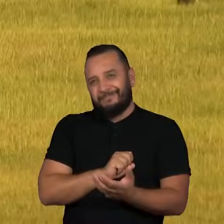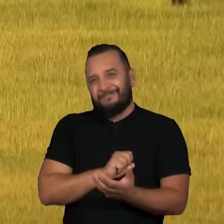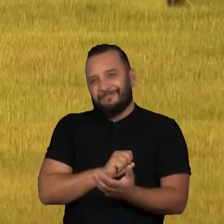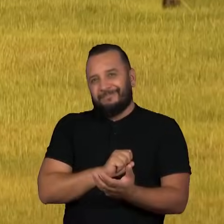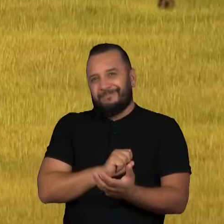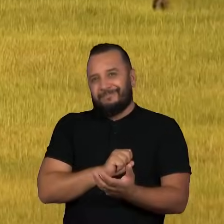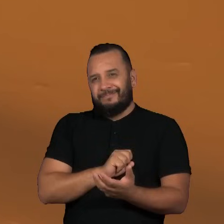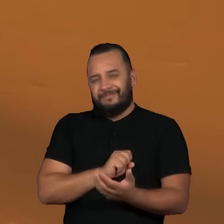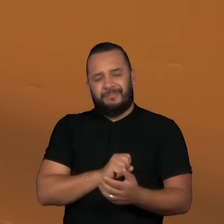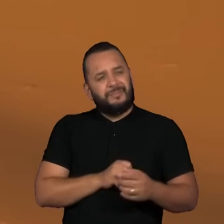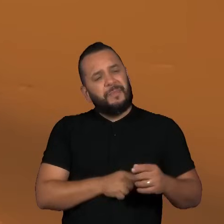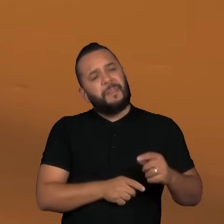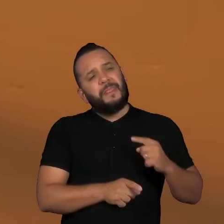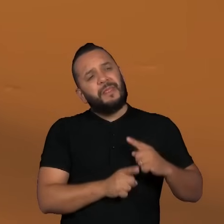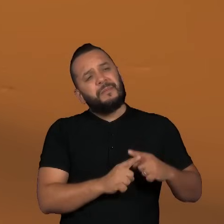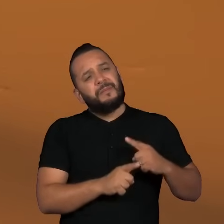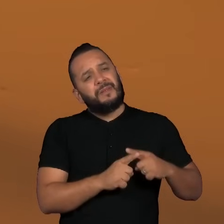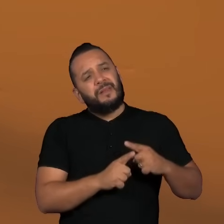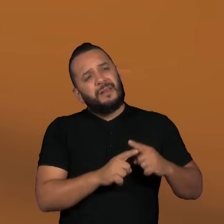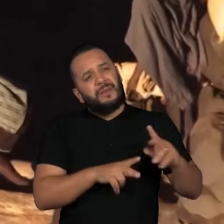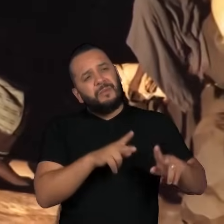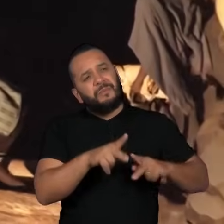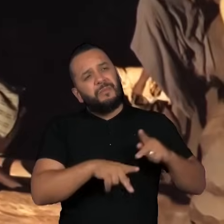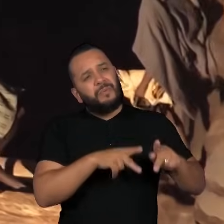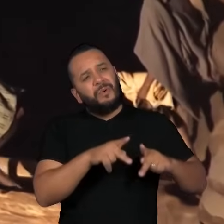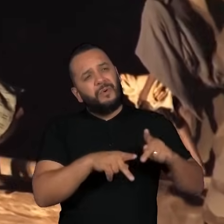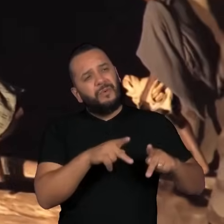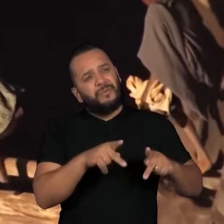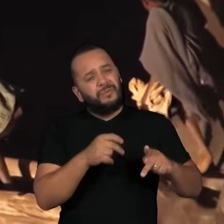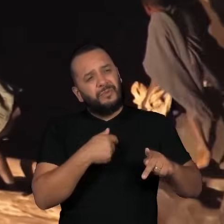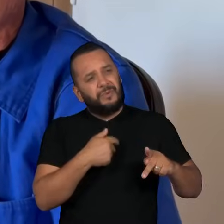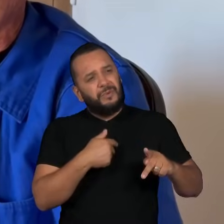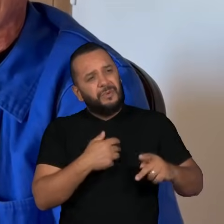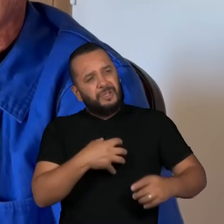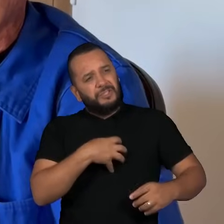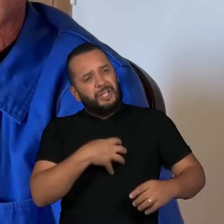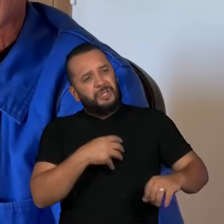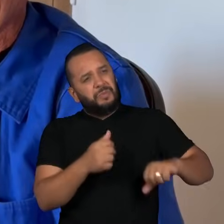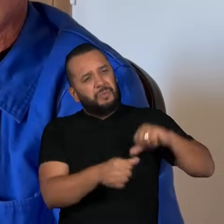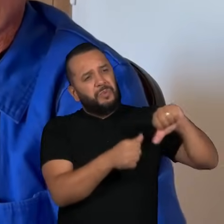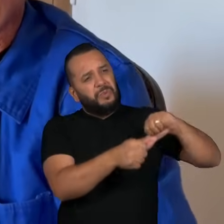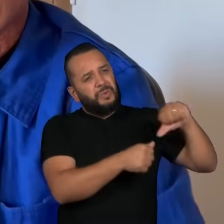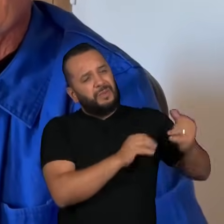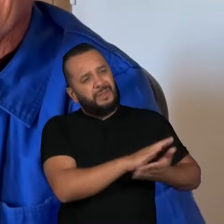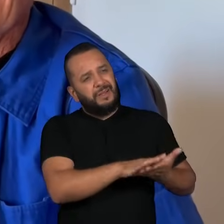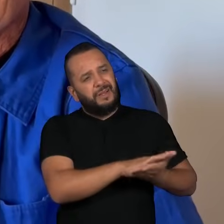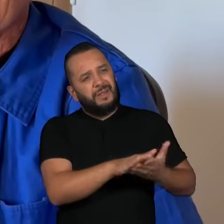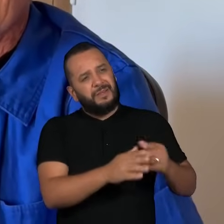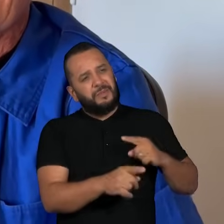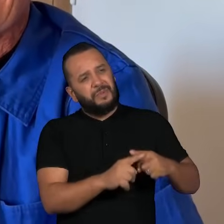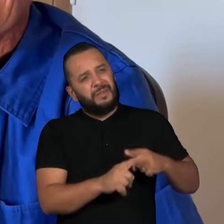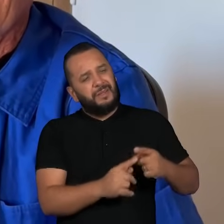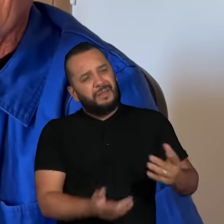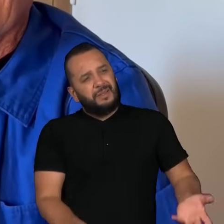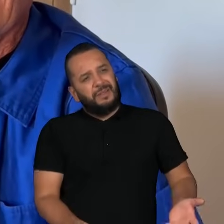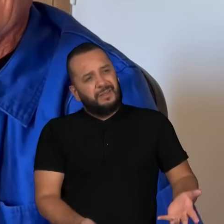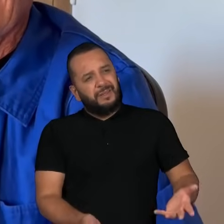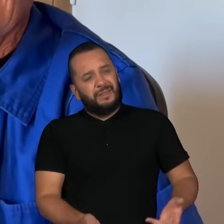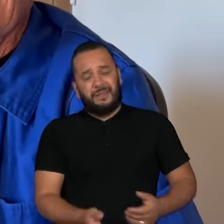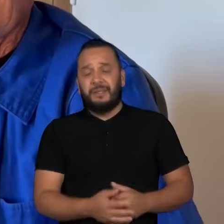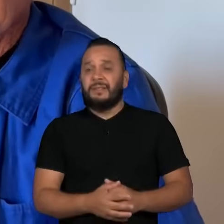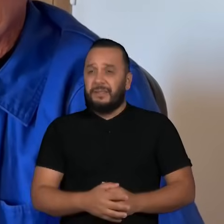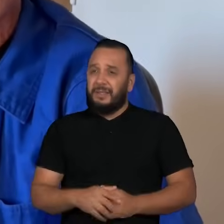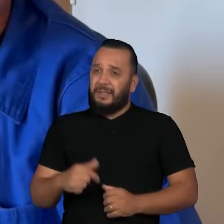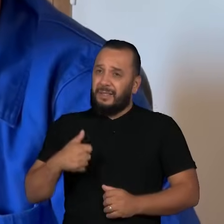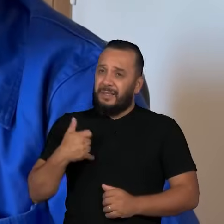Por que você acha que os comportamentos da população não se alteram? T'imagines, quand j'avais 20 ans, je voulais sauver les rhinocéros et les éléphants. Quando